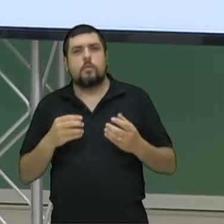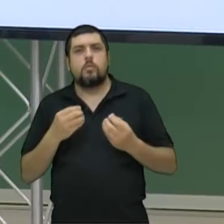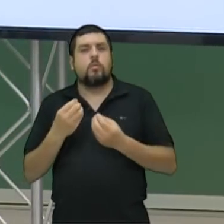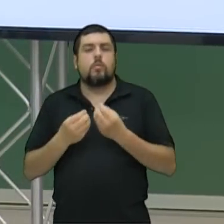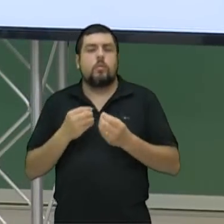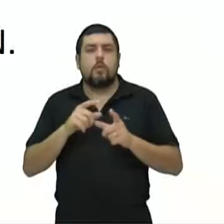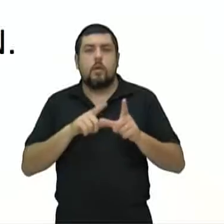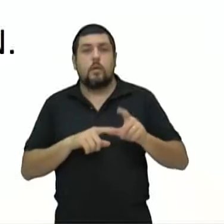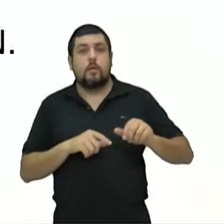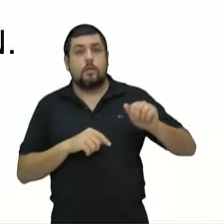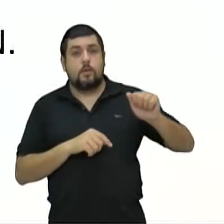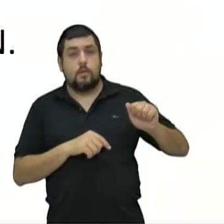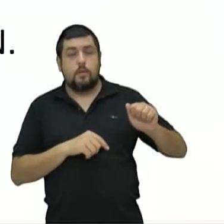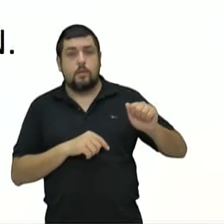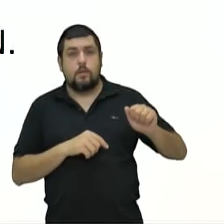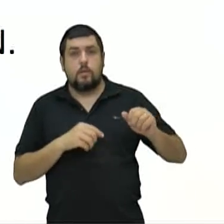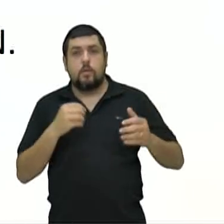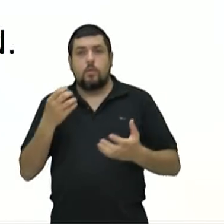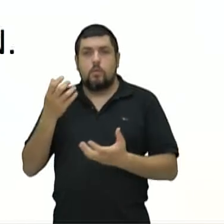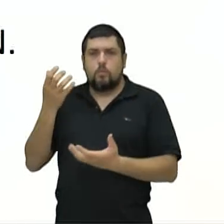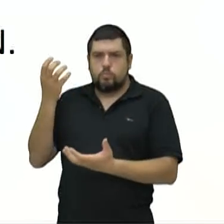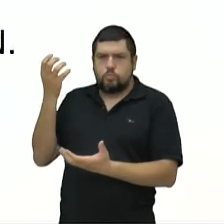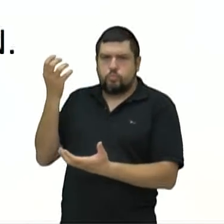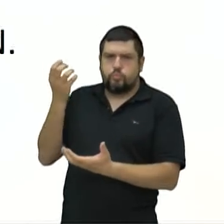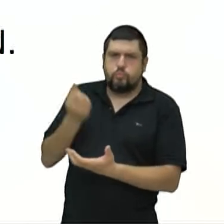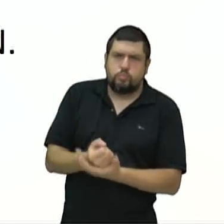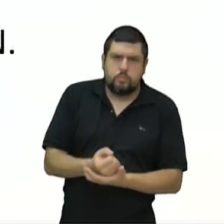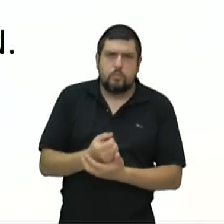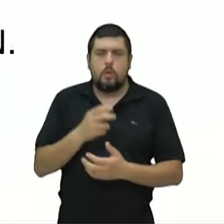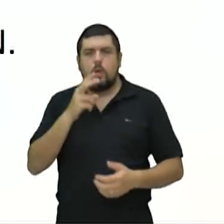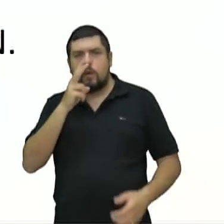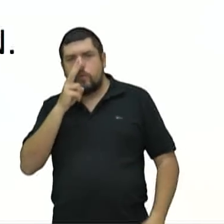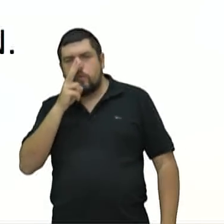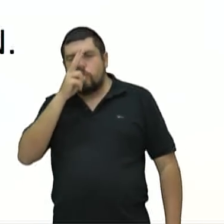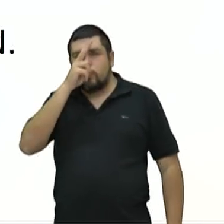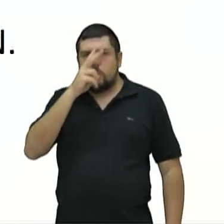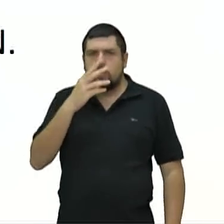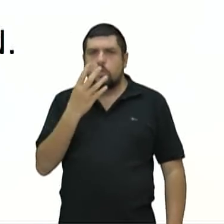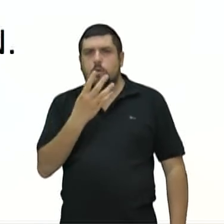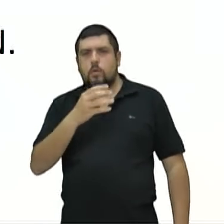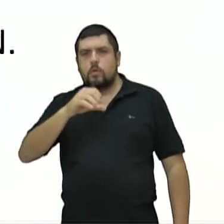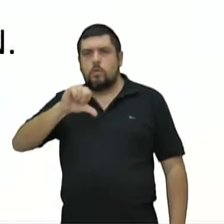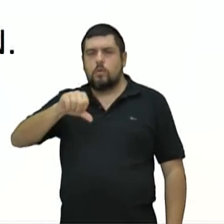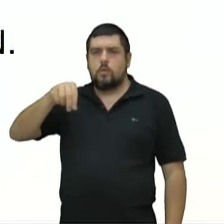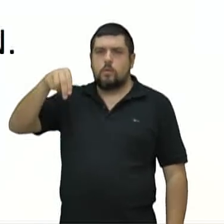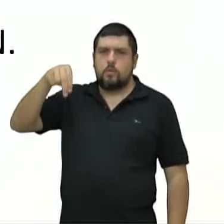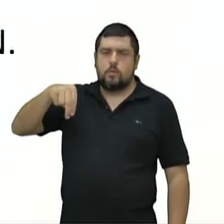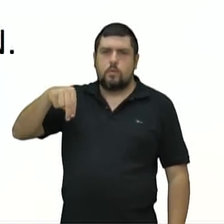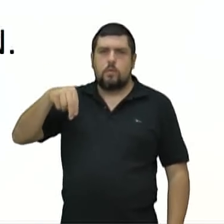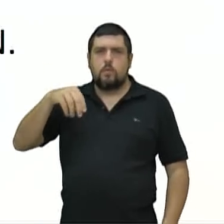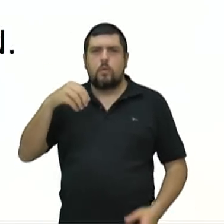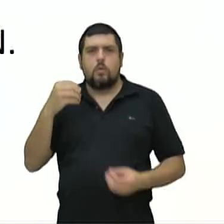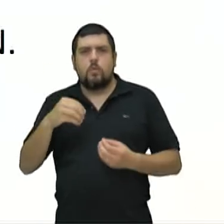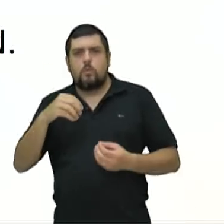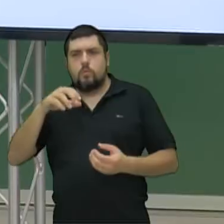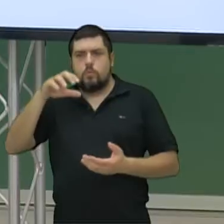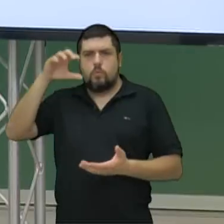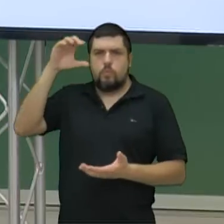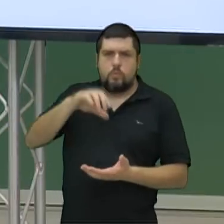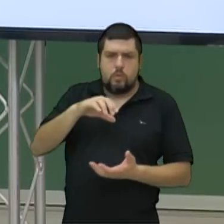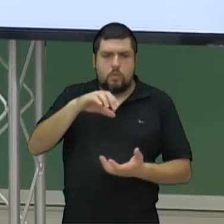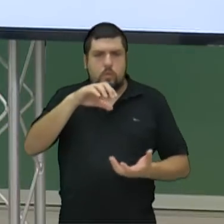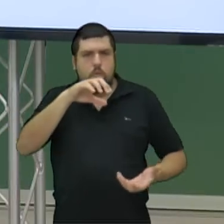A, atrai a Terra com uma força de 49 N. Ou seja, afirmar que o pacote de arroz atrai a Terra com uma força de